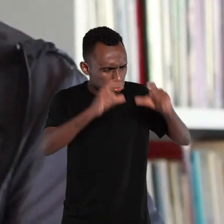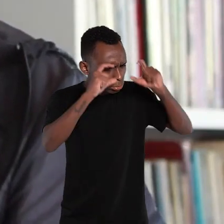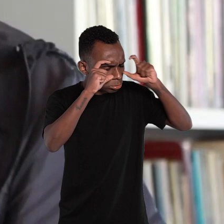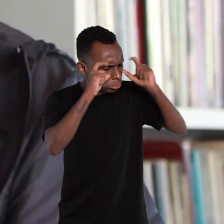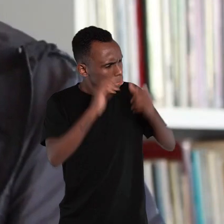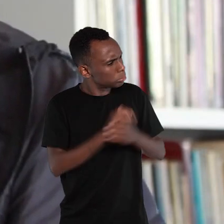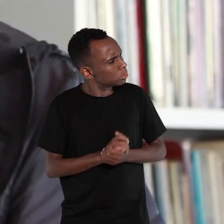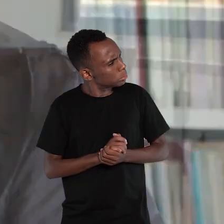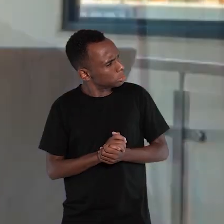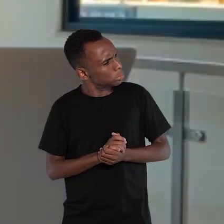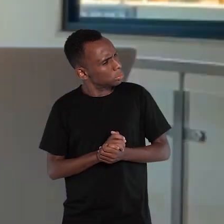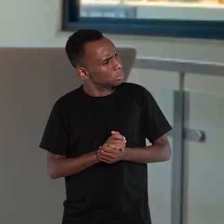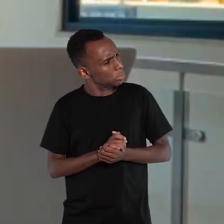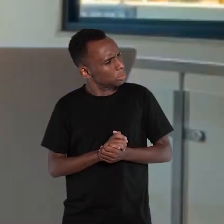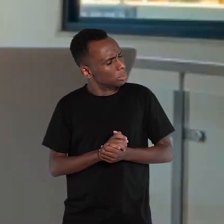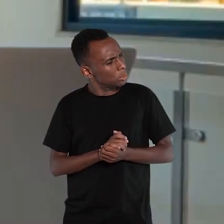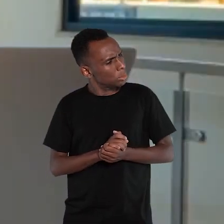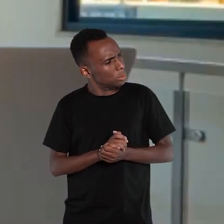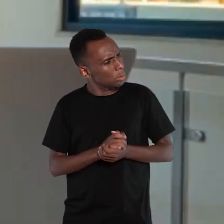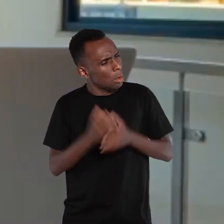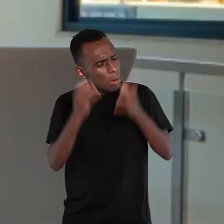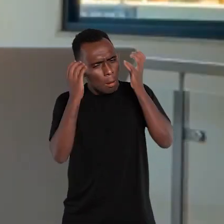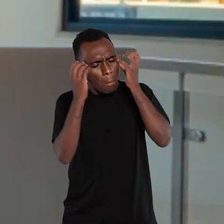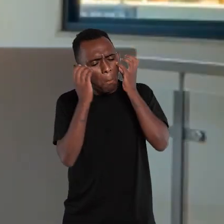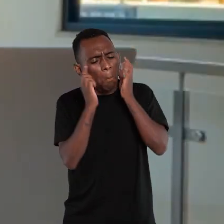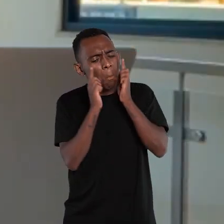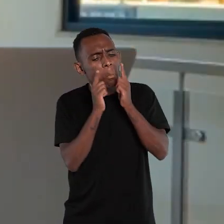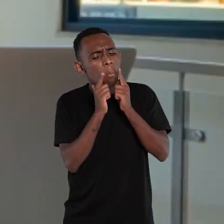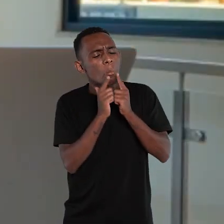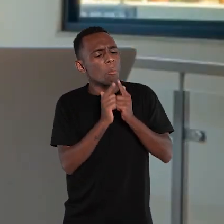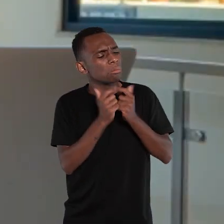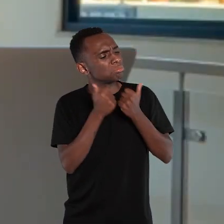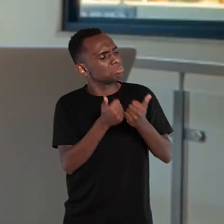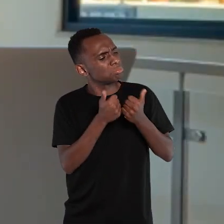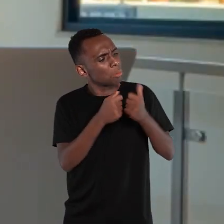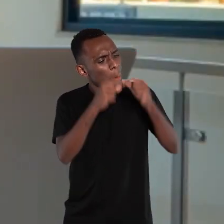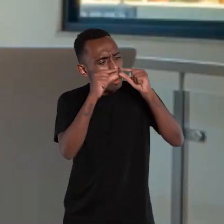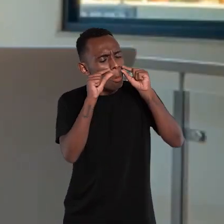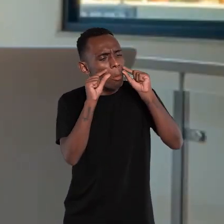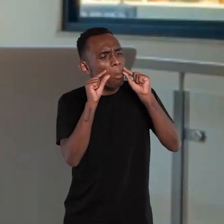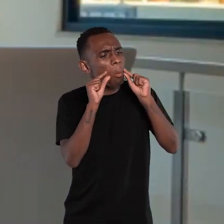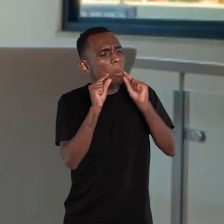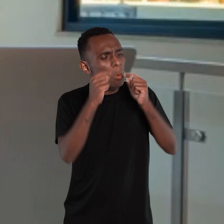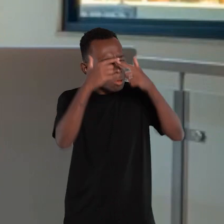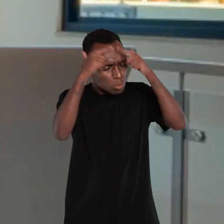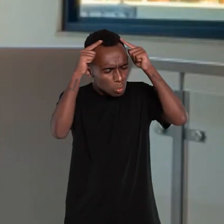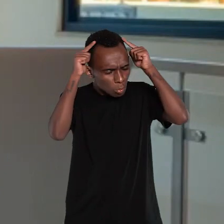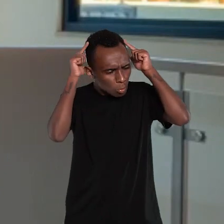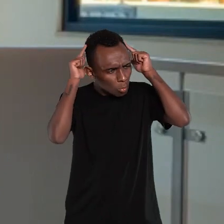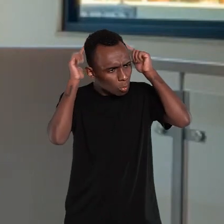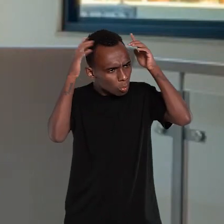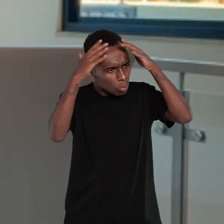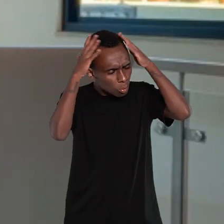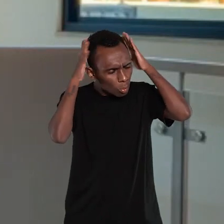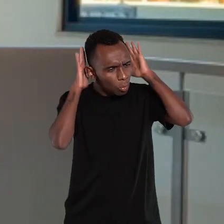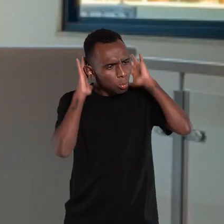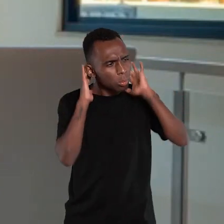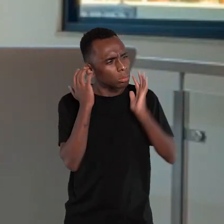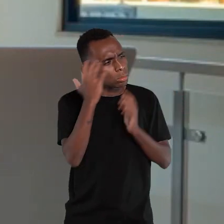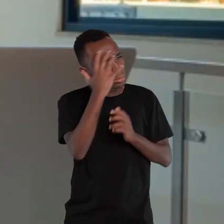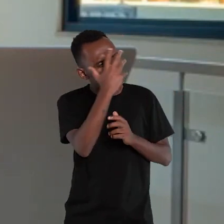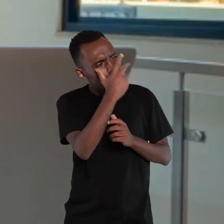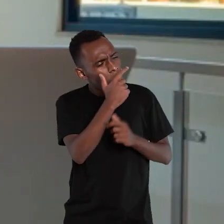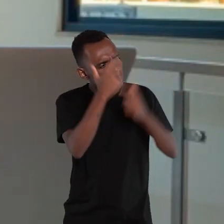Olegário. Um modelo neutro de homem, barba bem aparada, bigode fino, cabelo rareando,